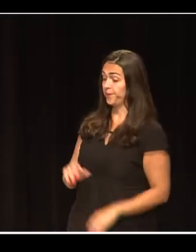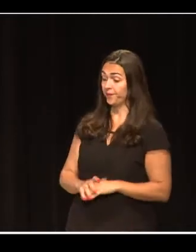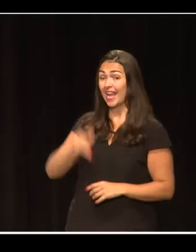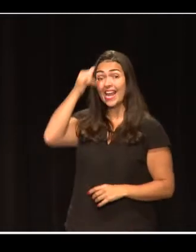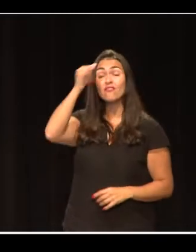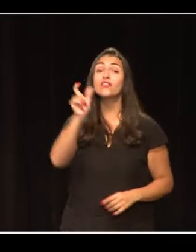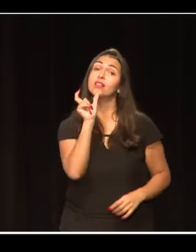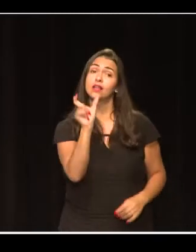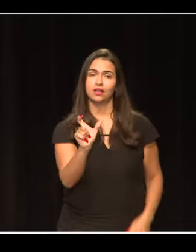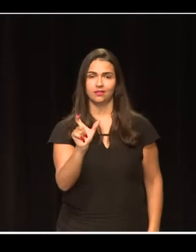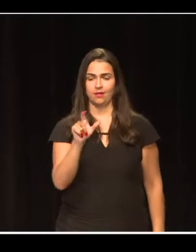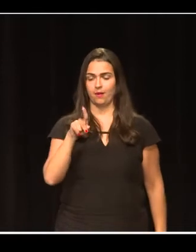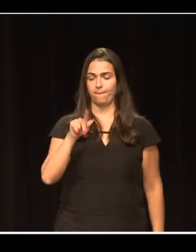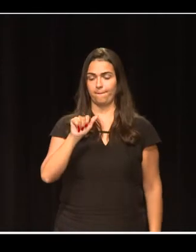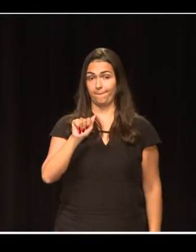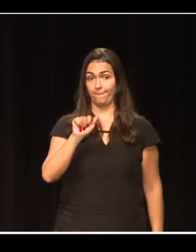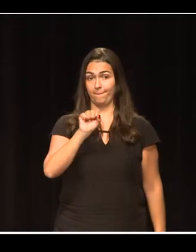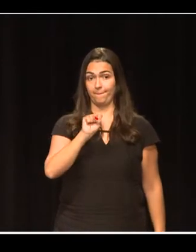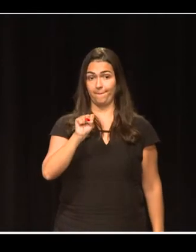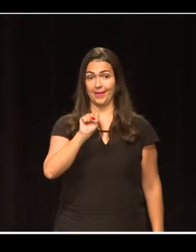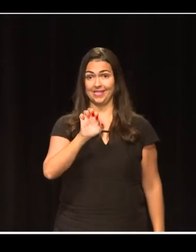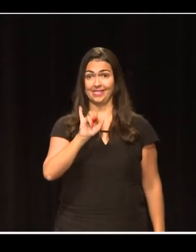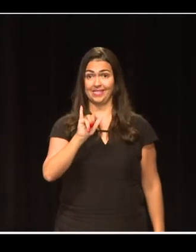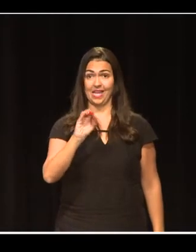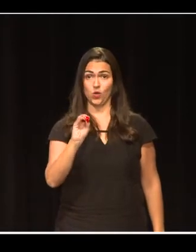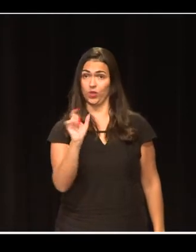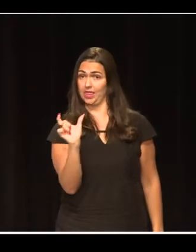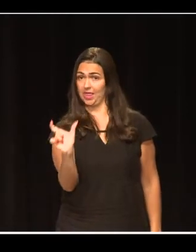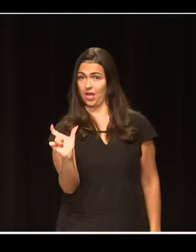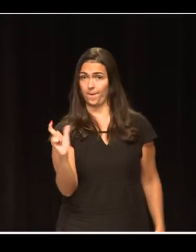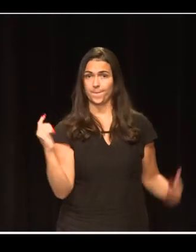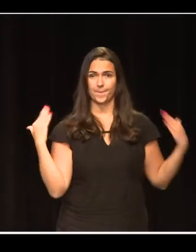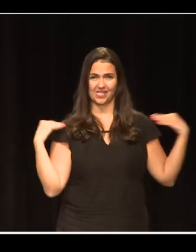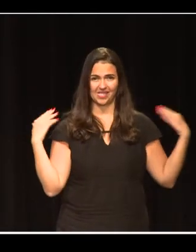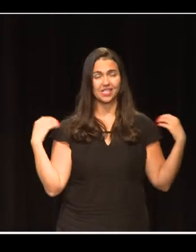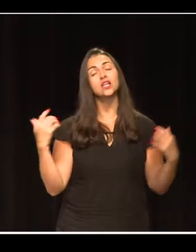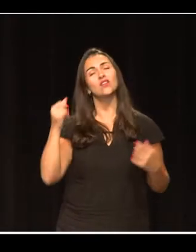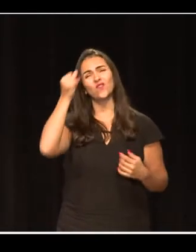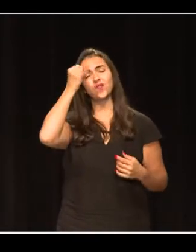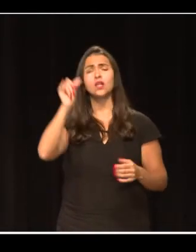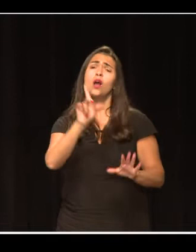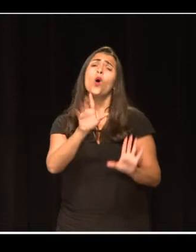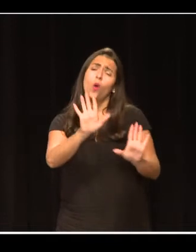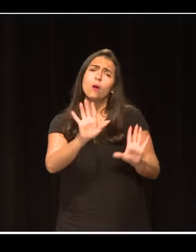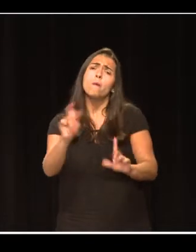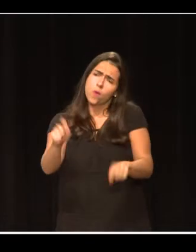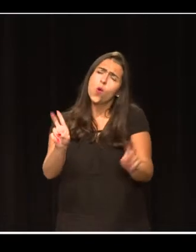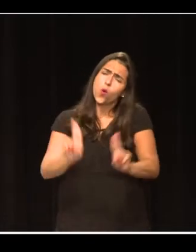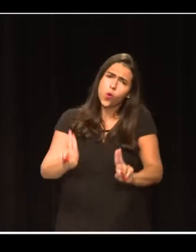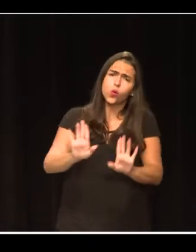passeio, embora eu ache particularmente que seja legítimo o termo passeio, mas é porque